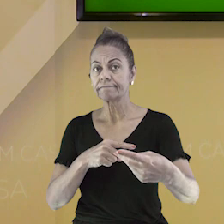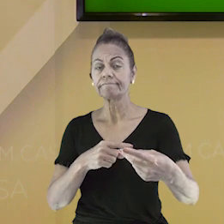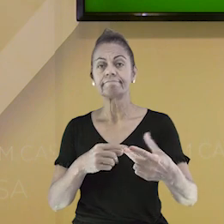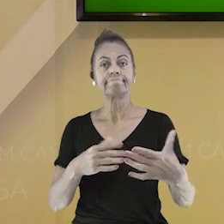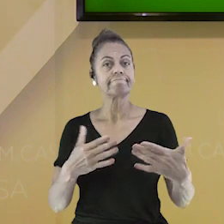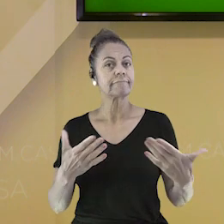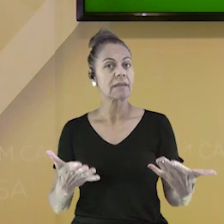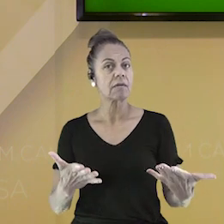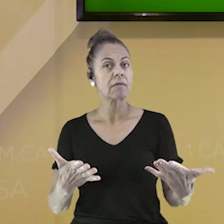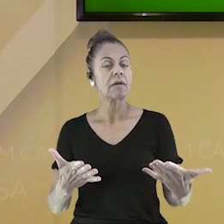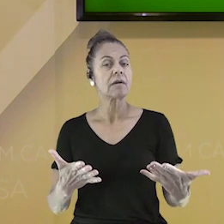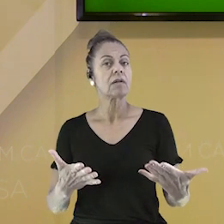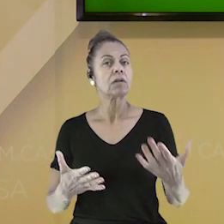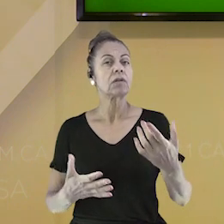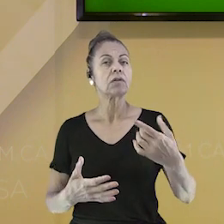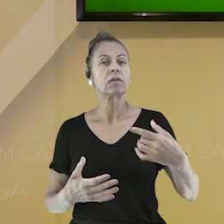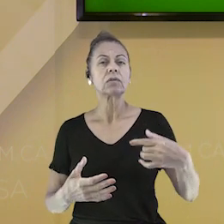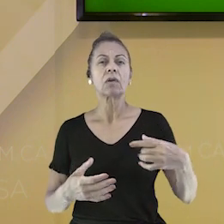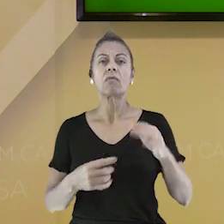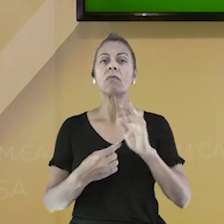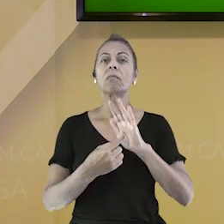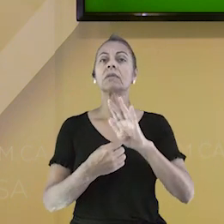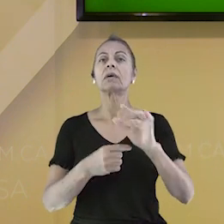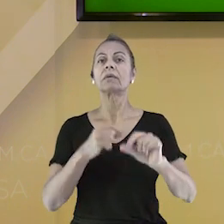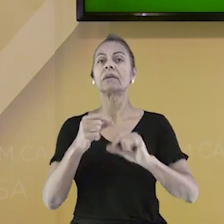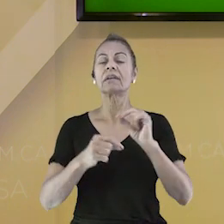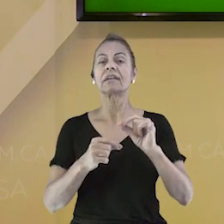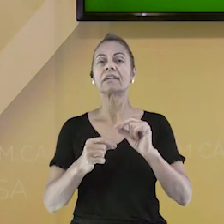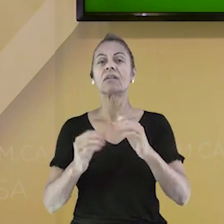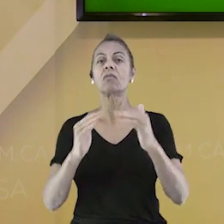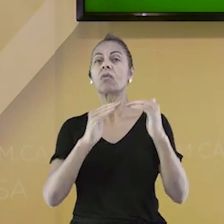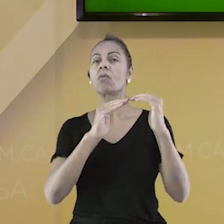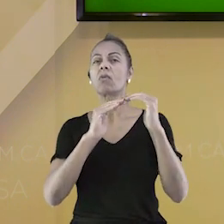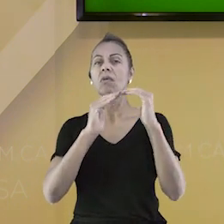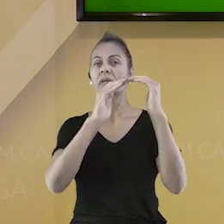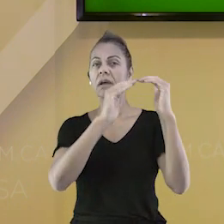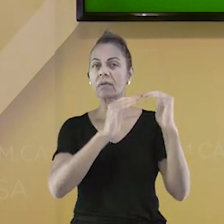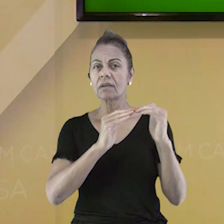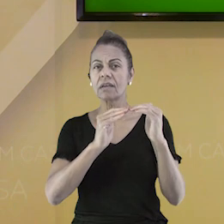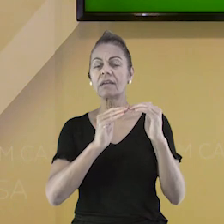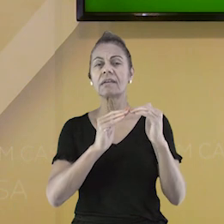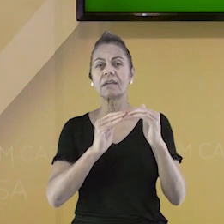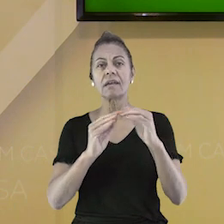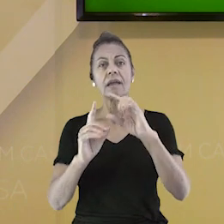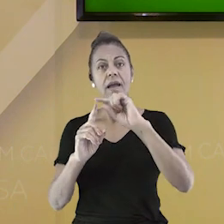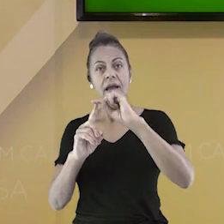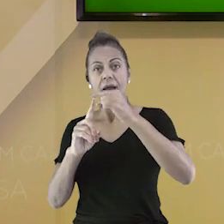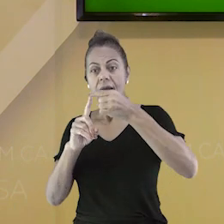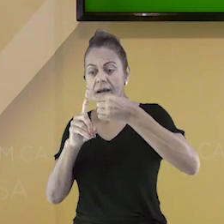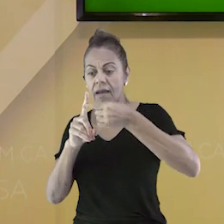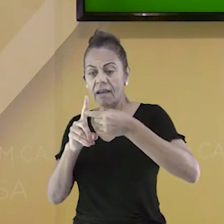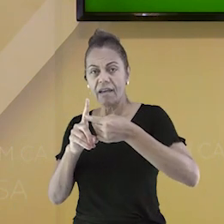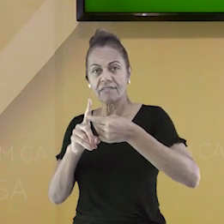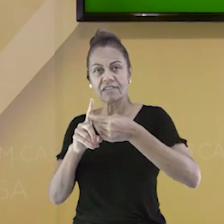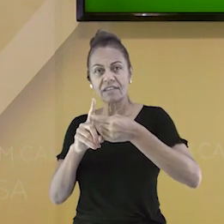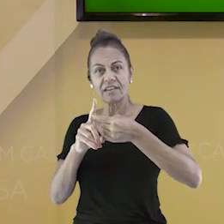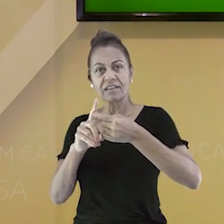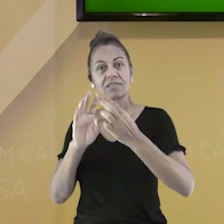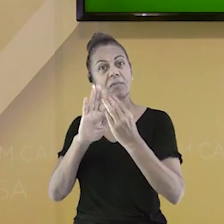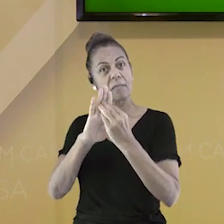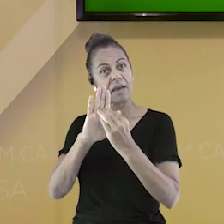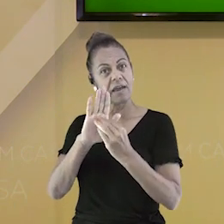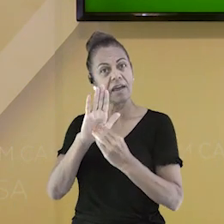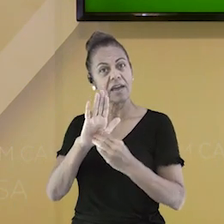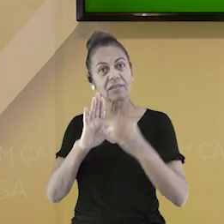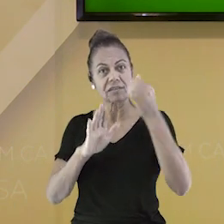concordar que uma melhor atitude, uma melhor escolha, seriam medidas preventivas do casal, buscando se evitar